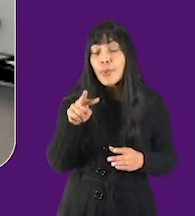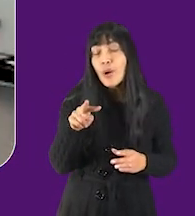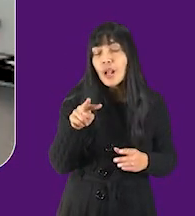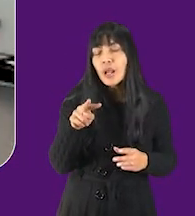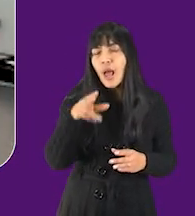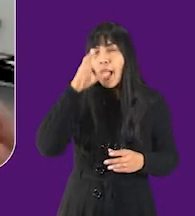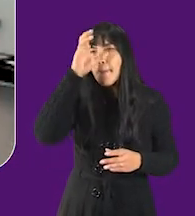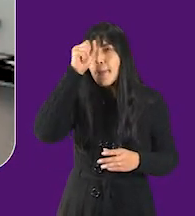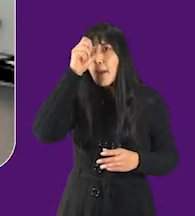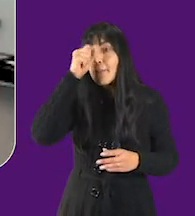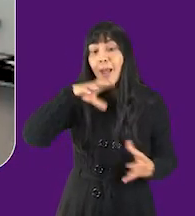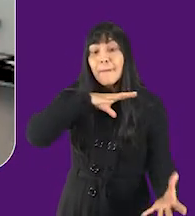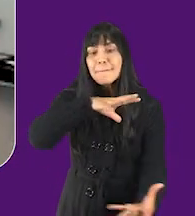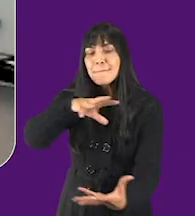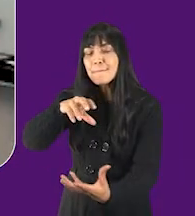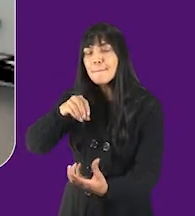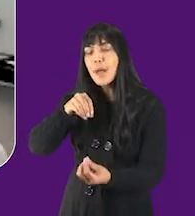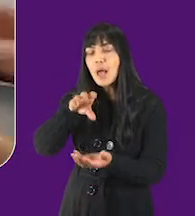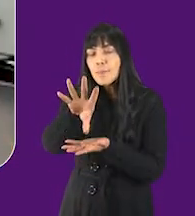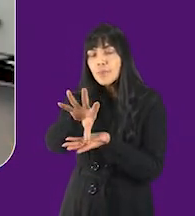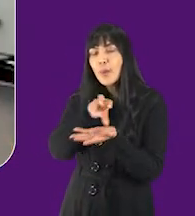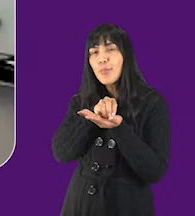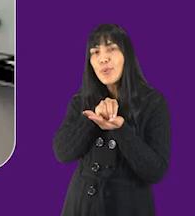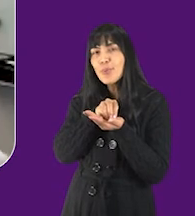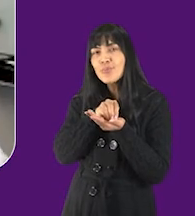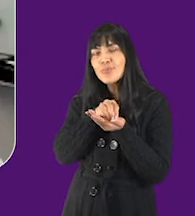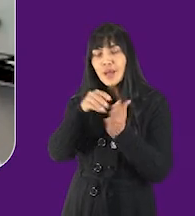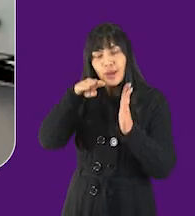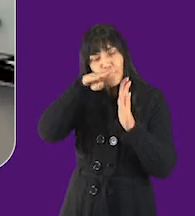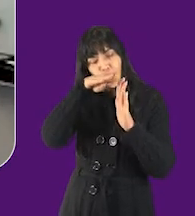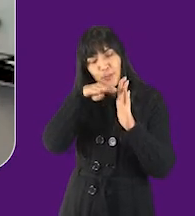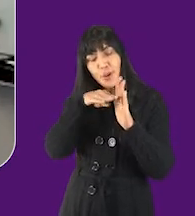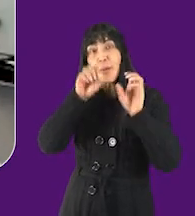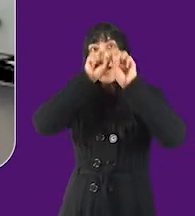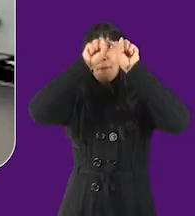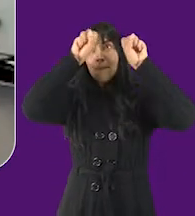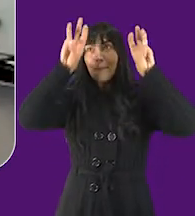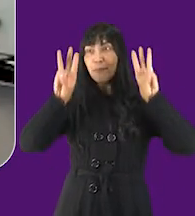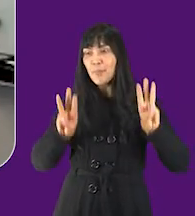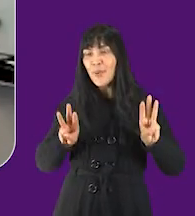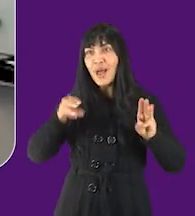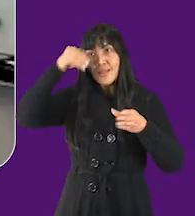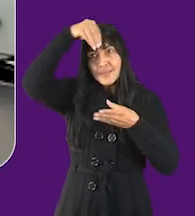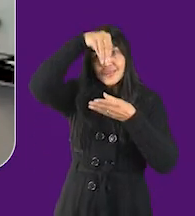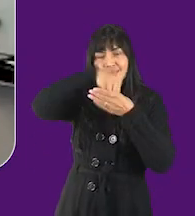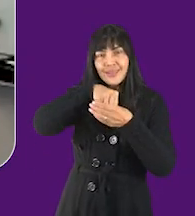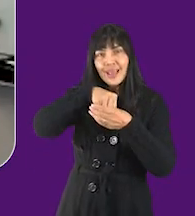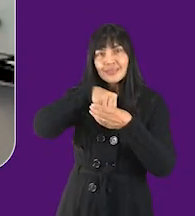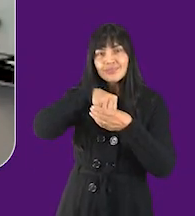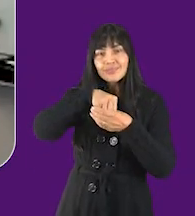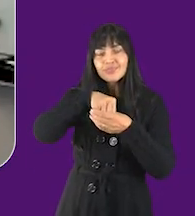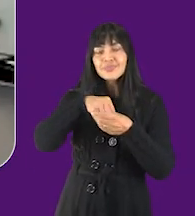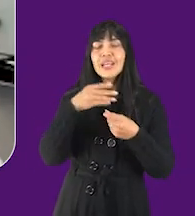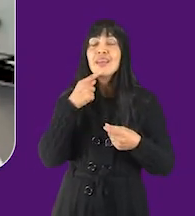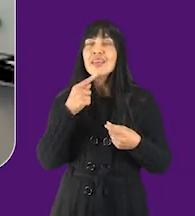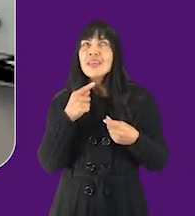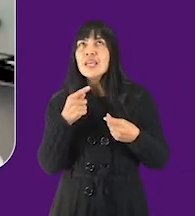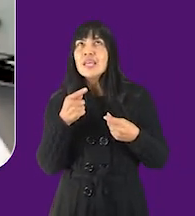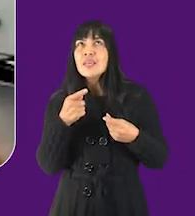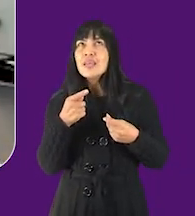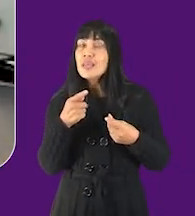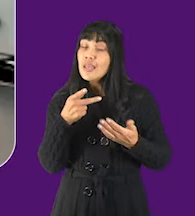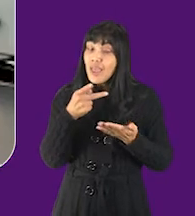mundo aprendeu em outros lugares do mundo, botando isso dentro de um software, um processo ou qualquer coisa parecida,